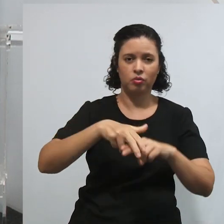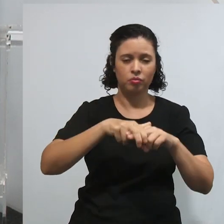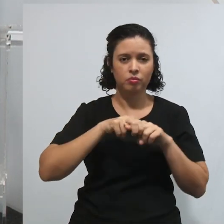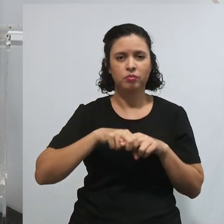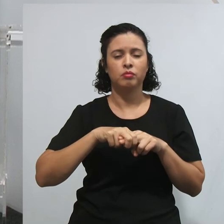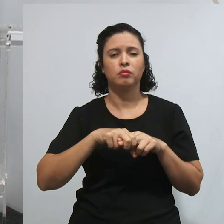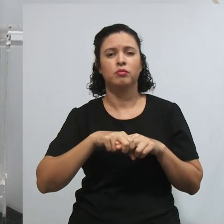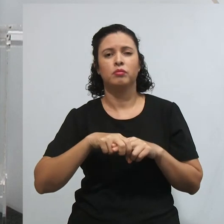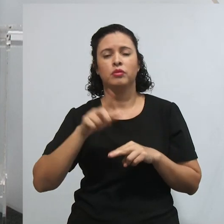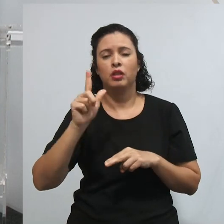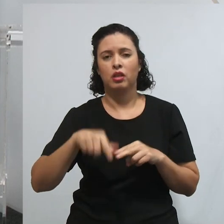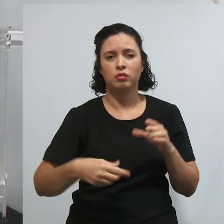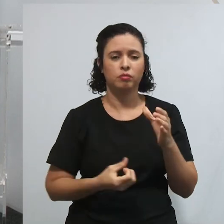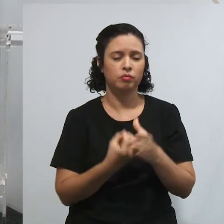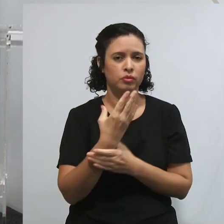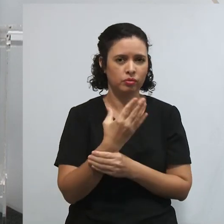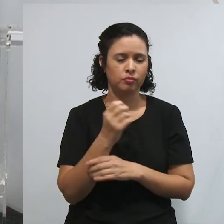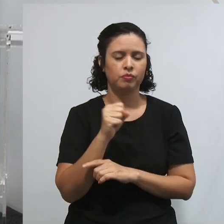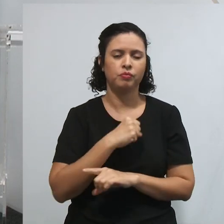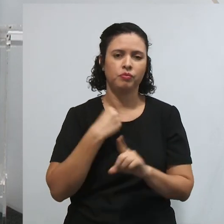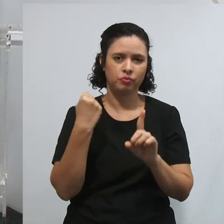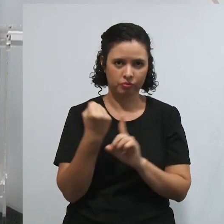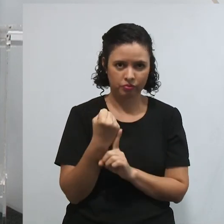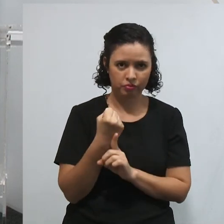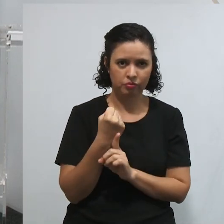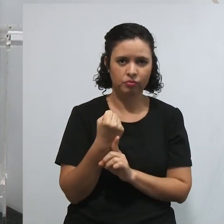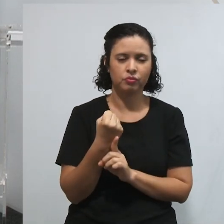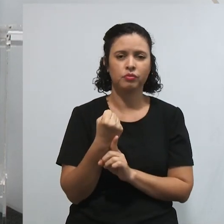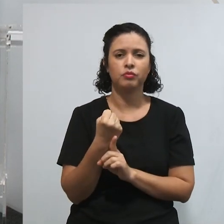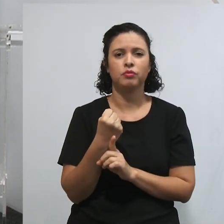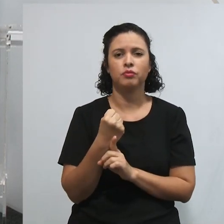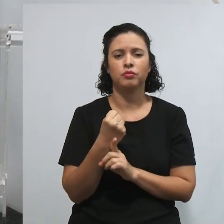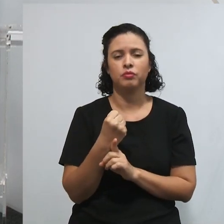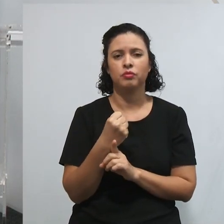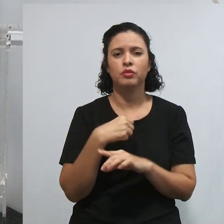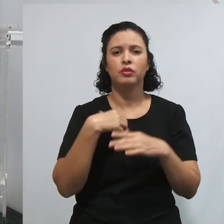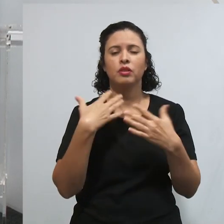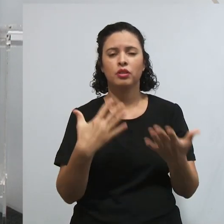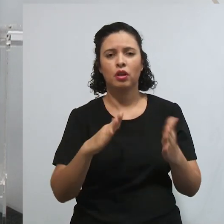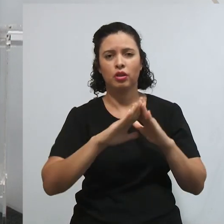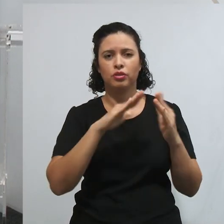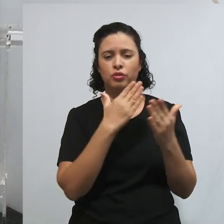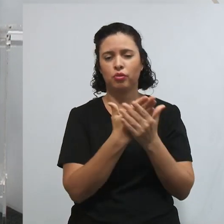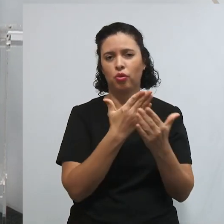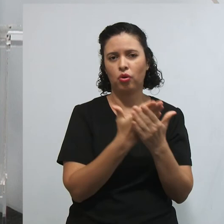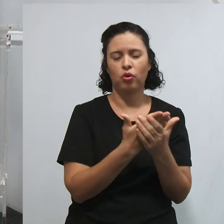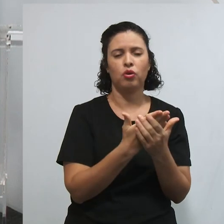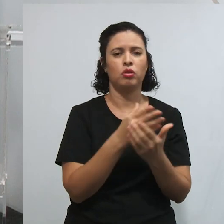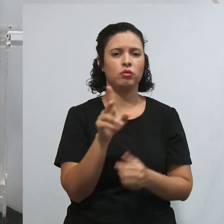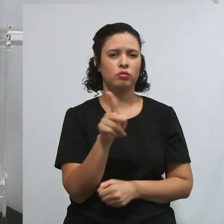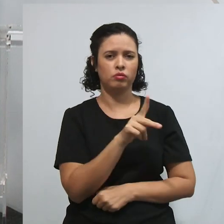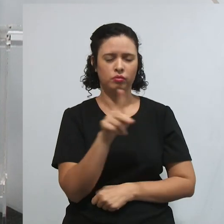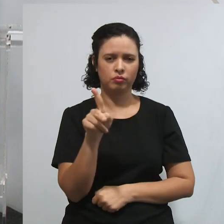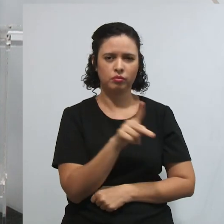os interesses, os desejos são criados socialmente. Isso significa que a função da escola, a função do